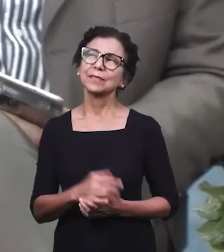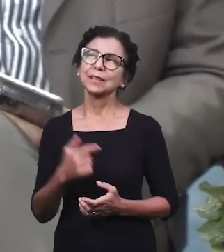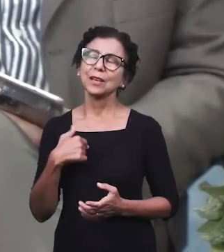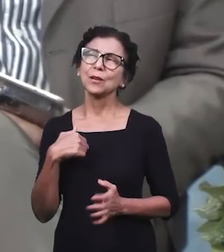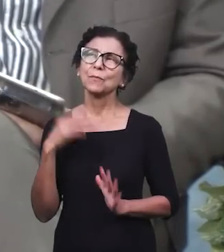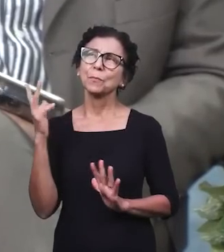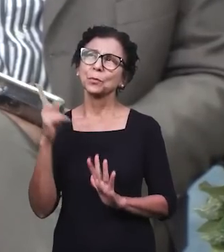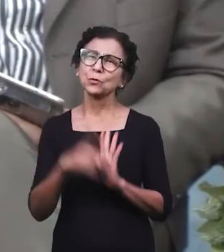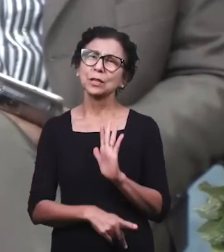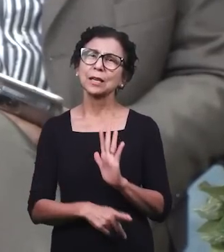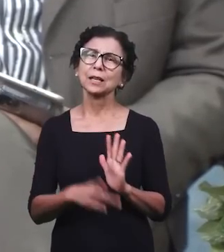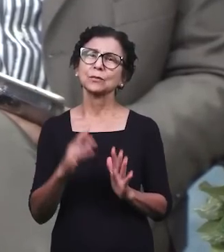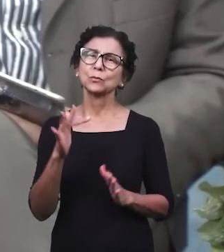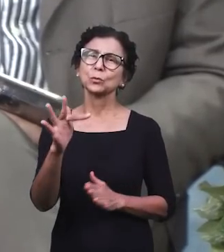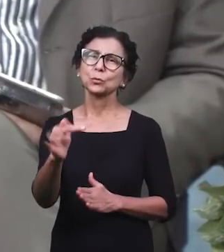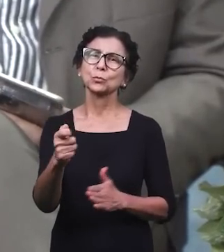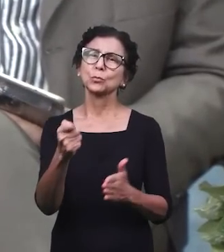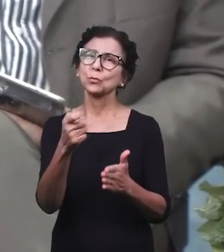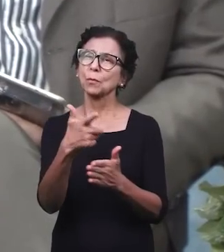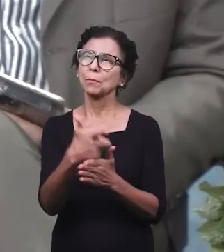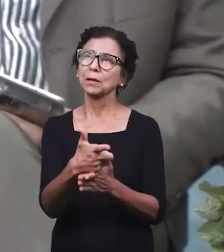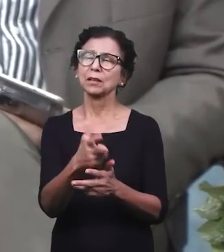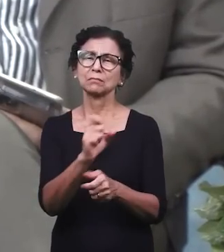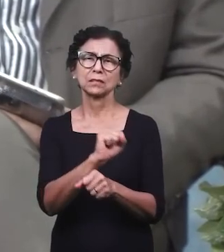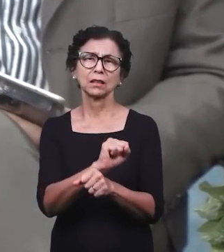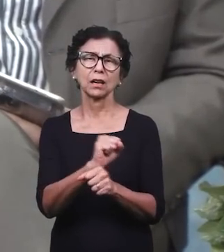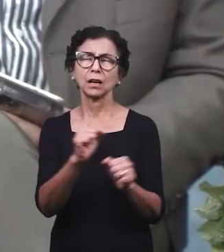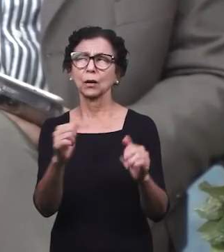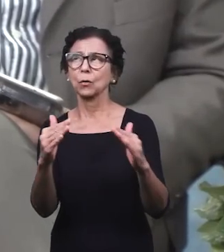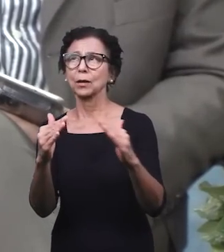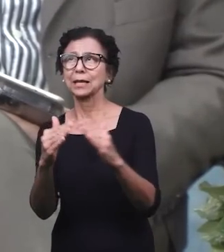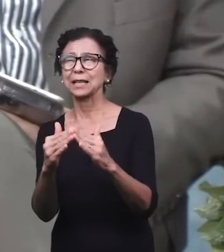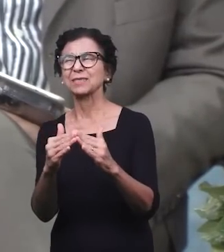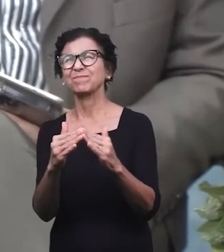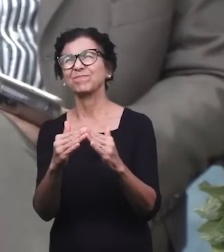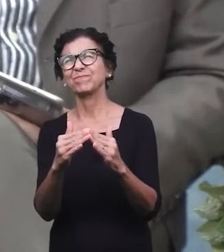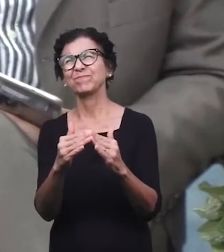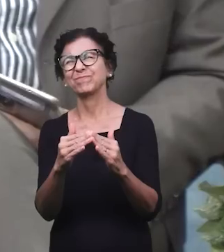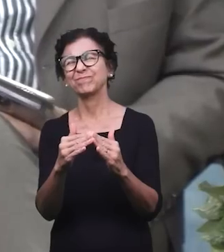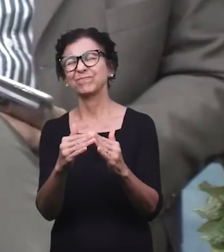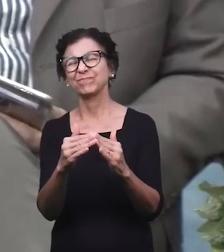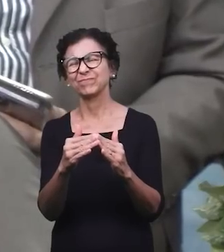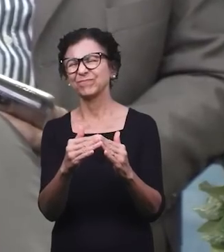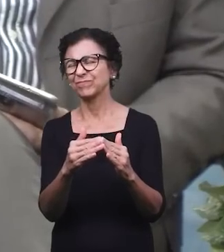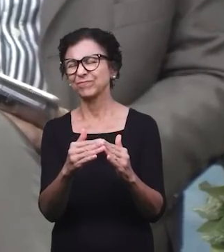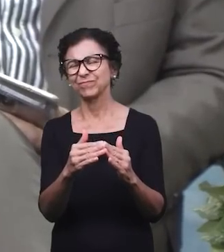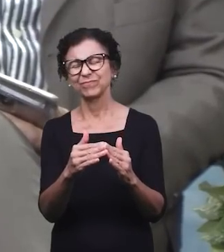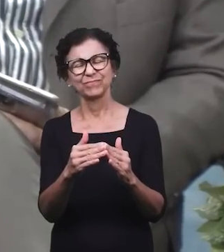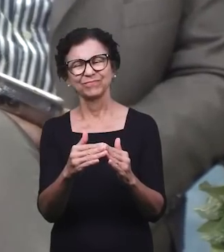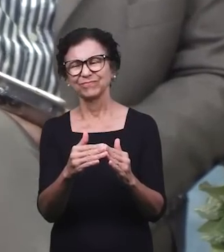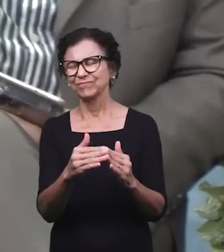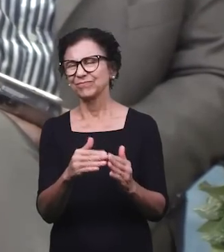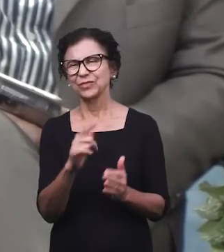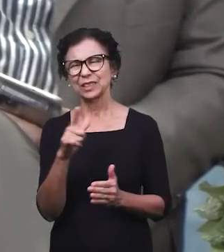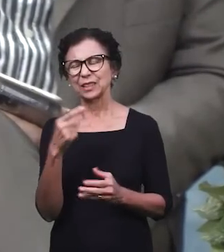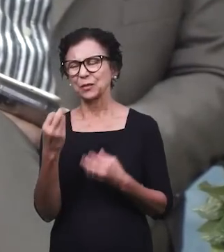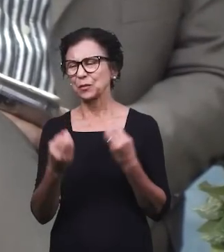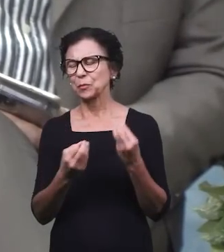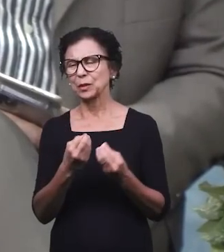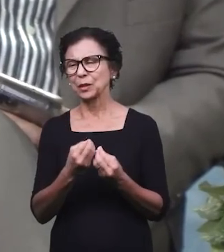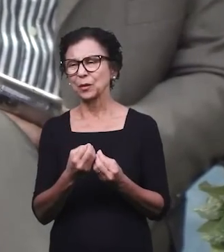expectativa dentro da sua realidade financeira, você se adequa à realidade financeira, o Senhor vem e abre uma porta maravilhosa e te entrega